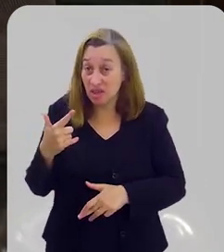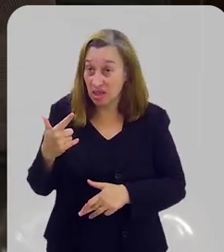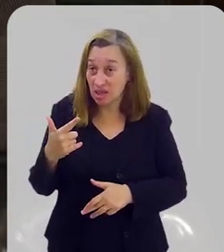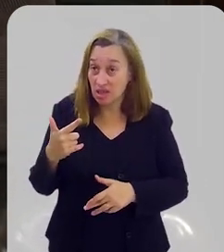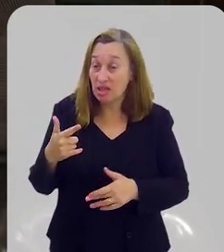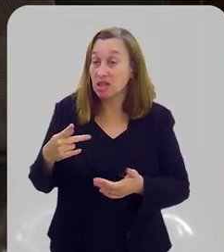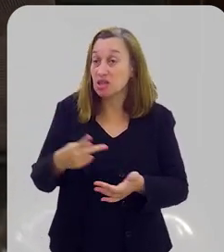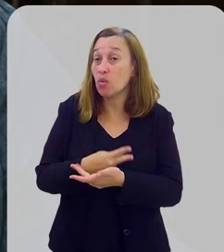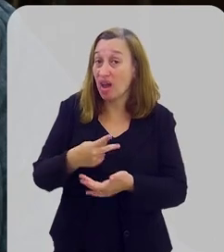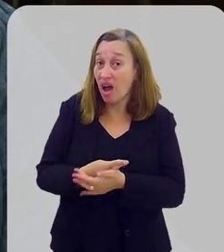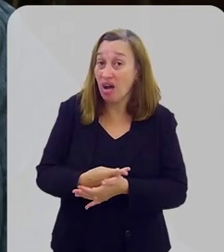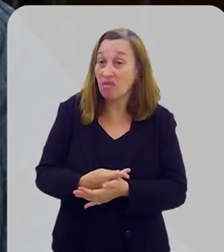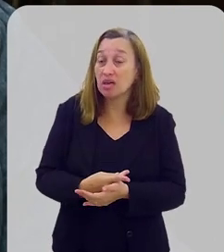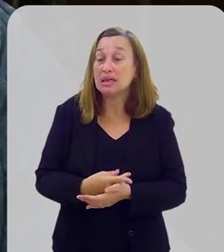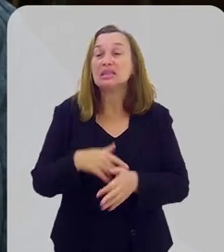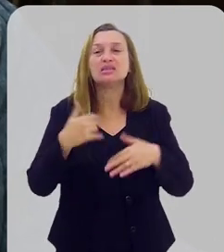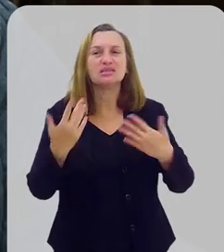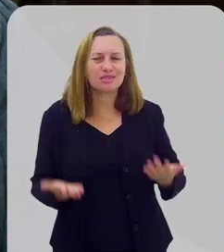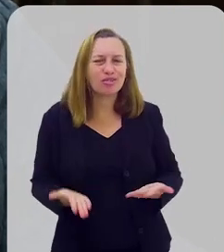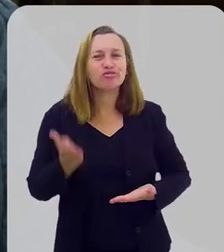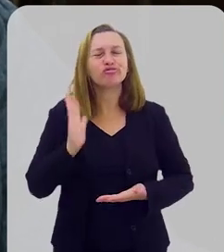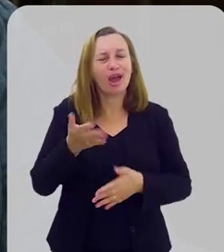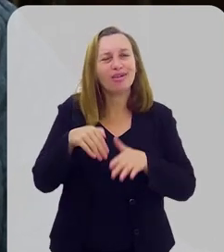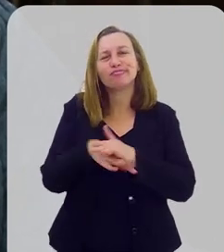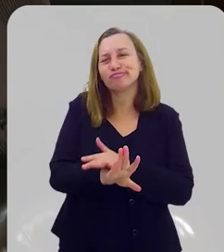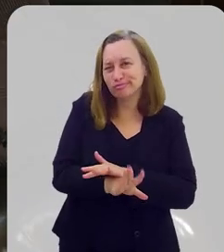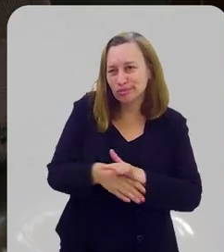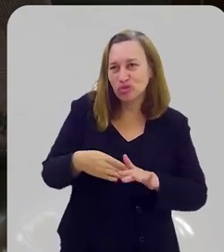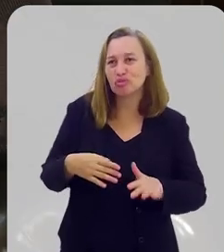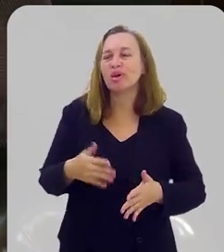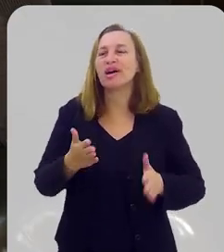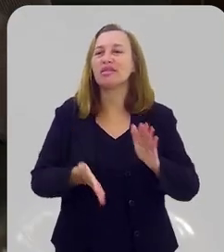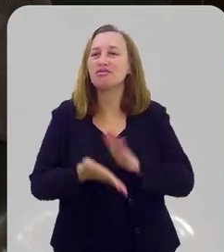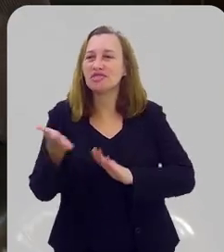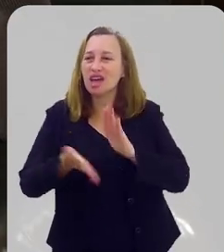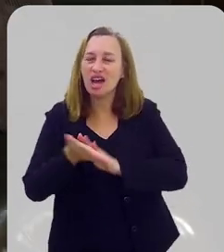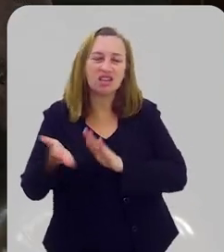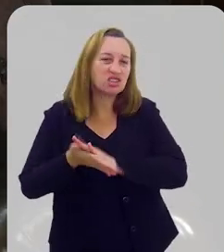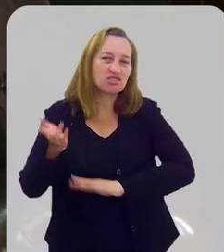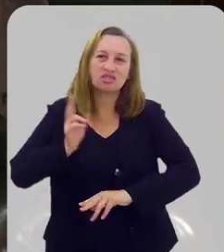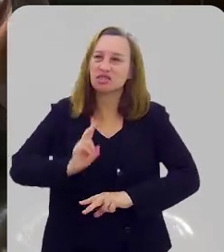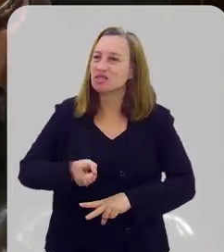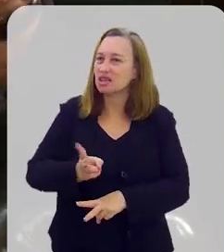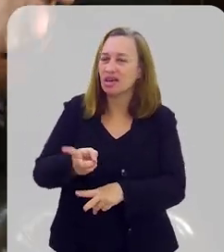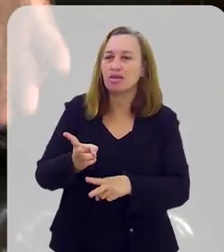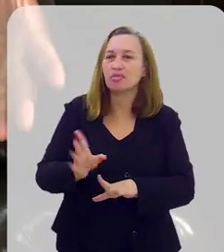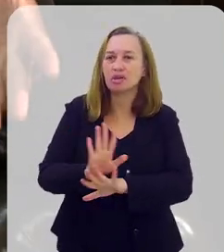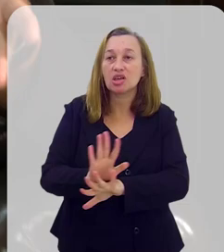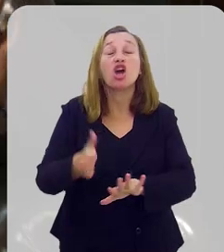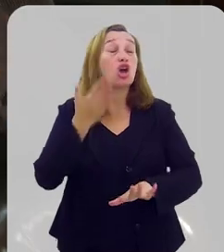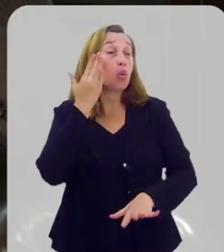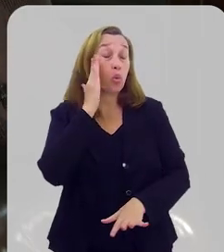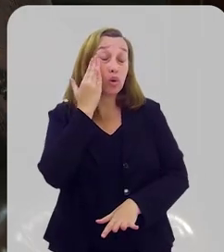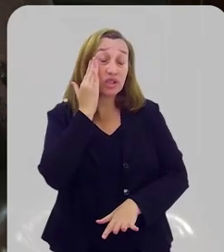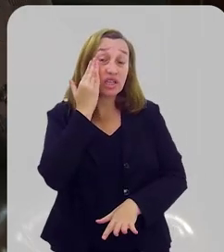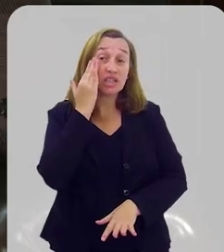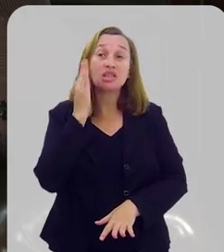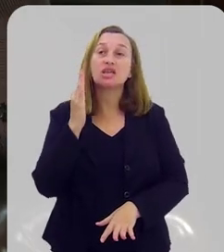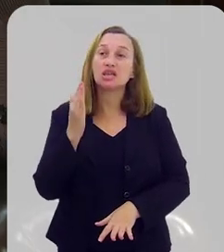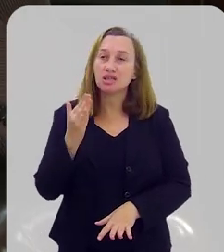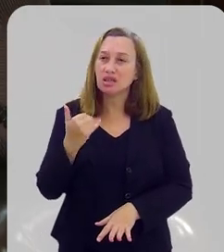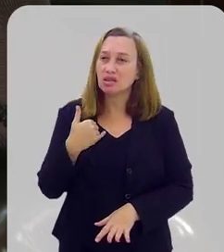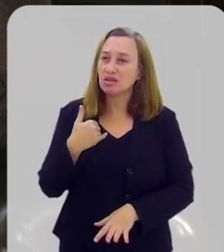para ver se eu caí em contradição né então como a gente já tava acostumado viagem internacionais em Israel eu já